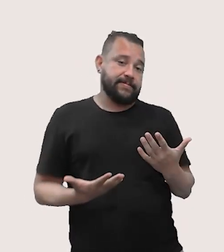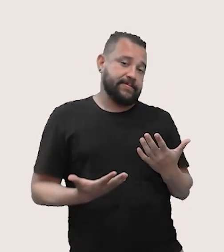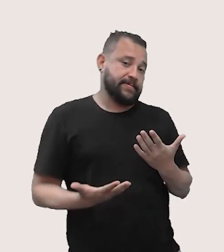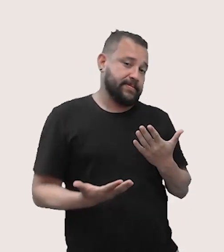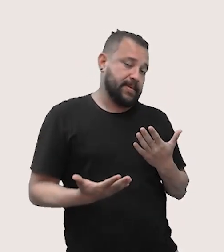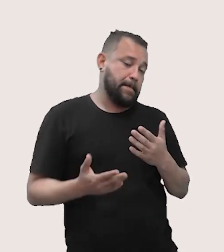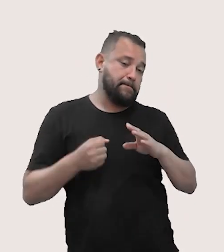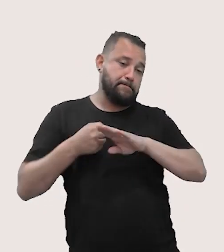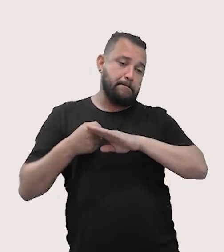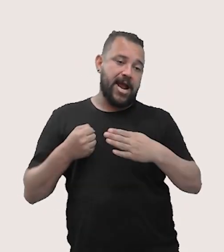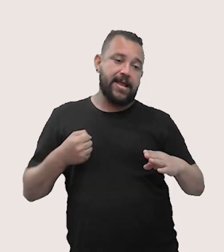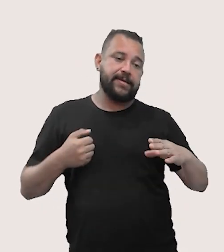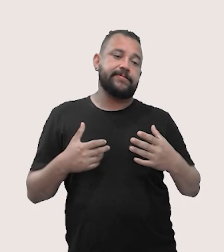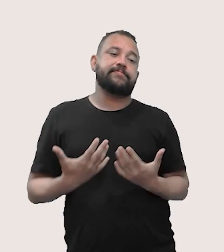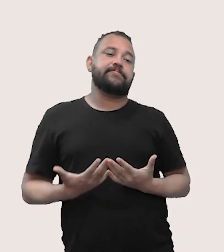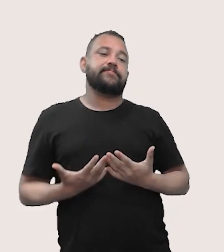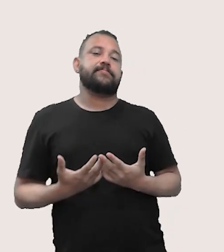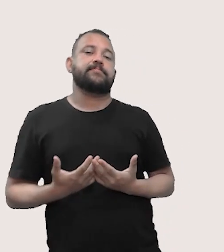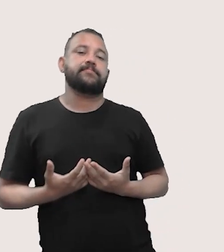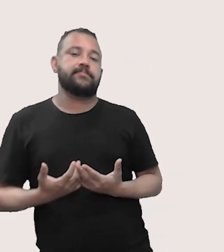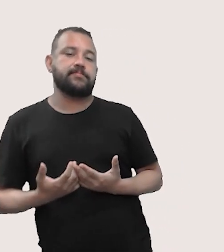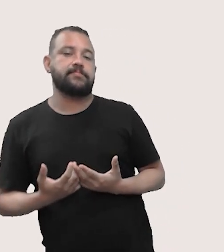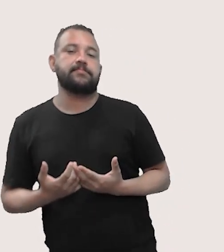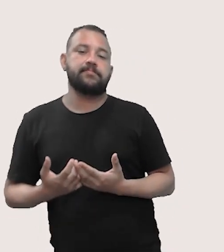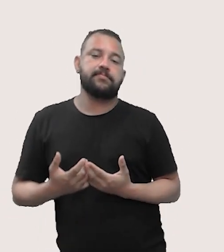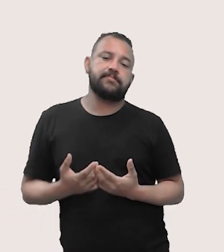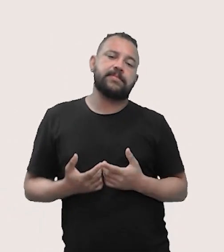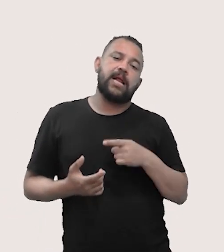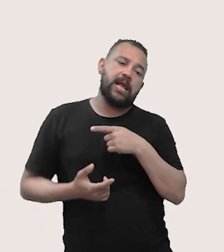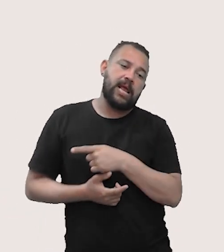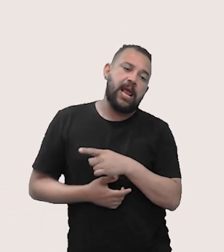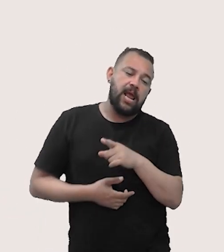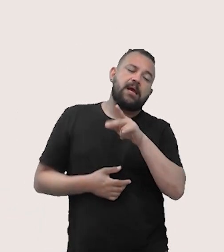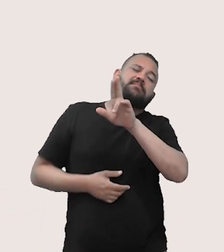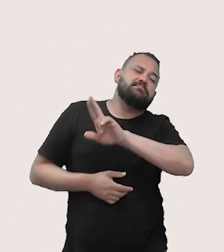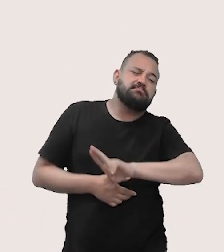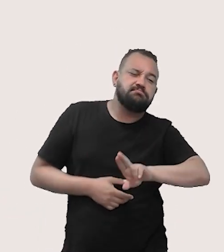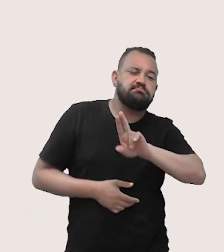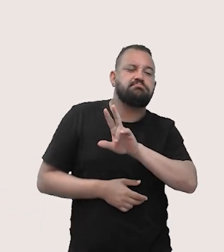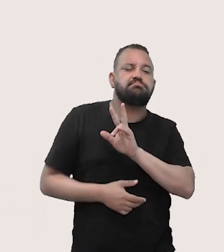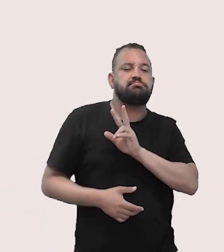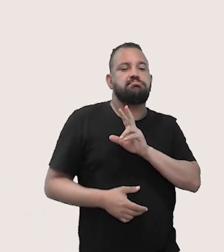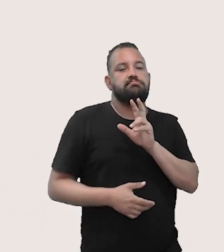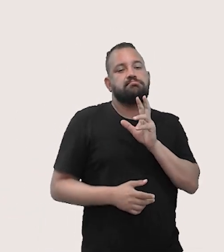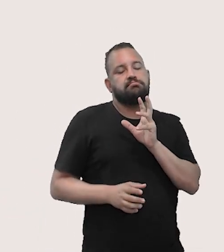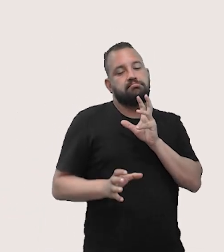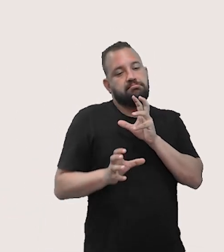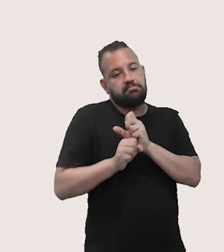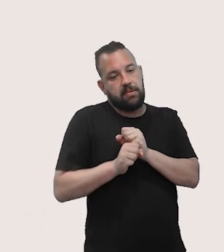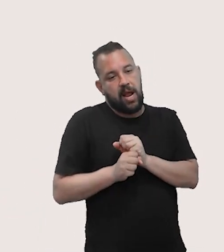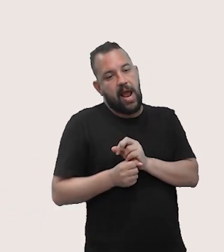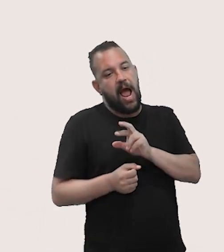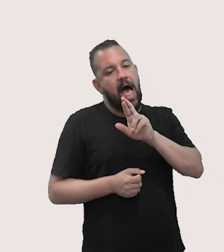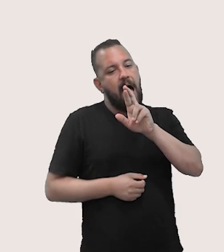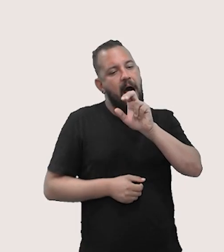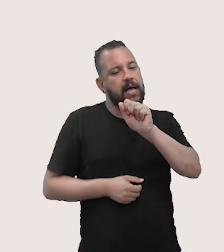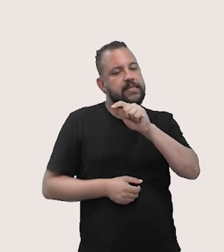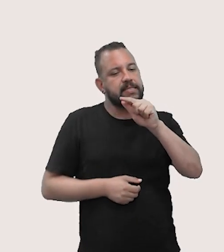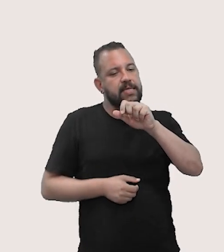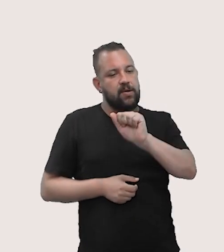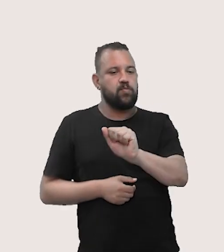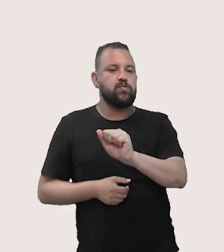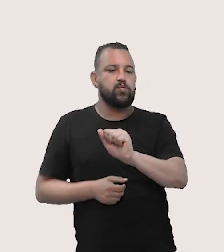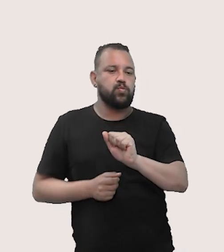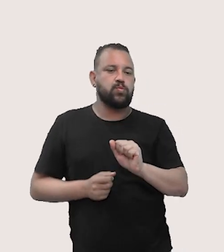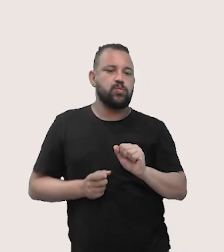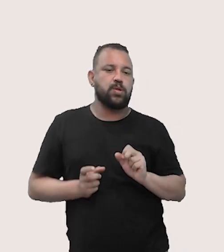eu vou dizer para você que média aritmética de um levantamento de dados é obtida através da razão entre a soma dos